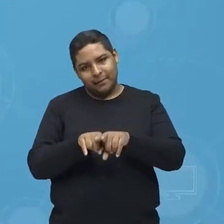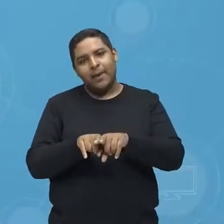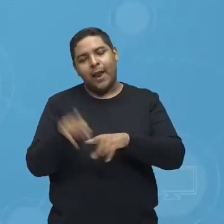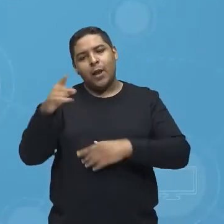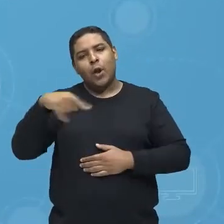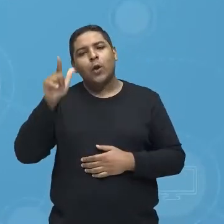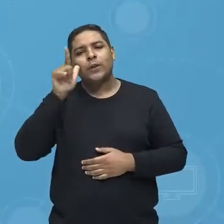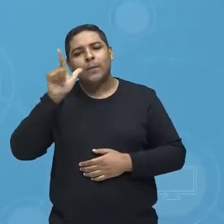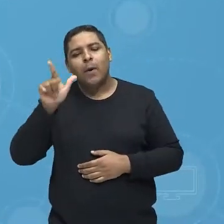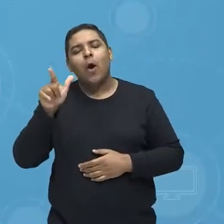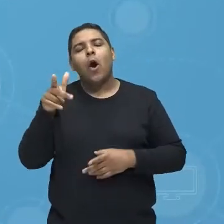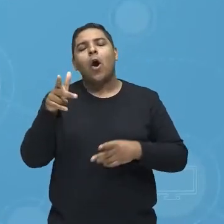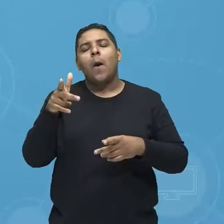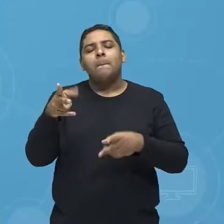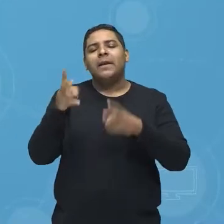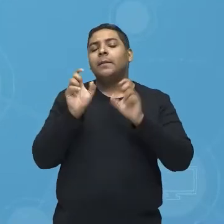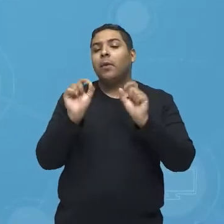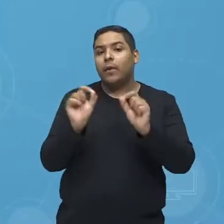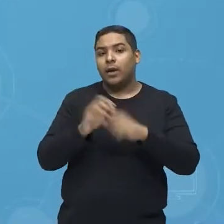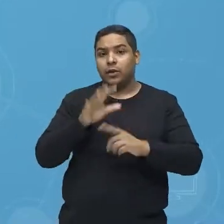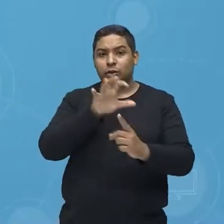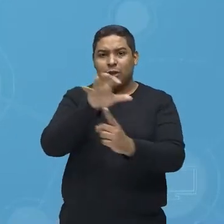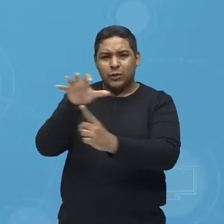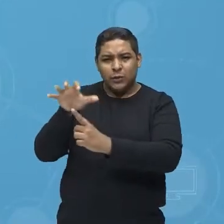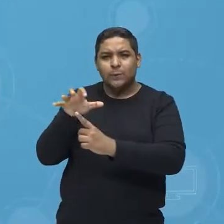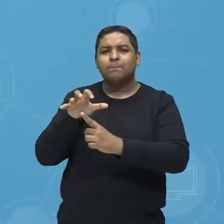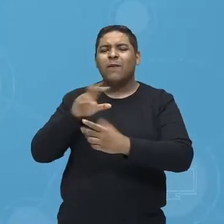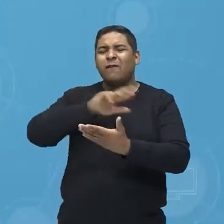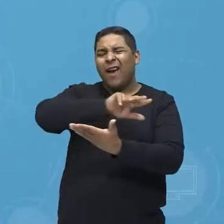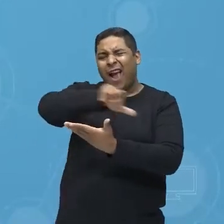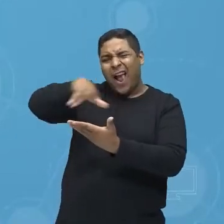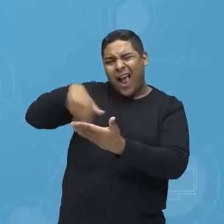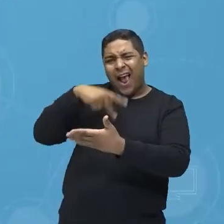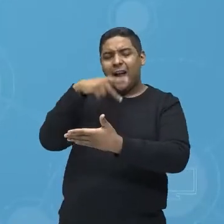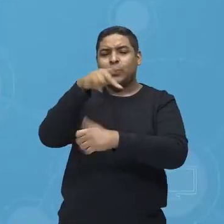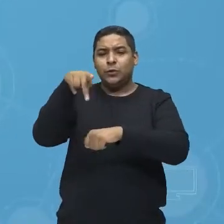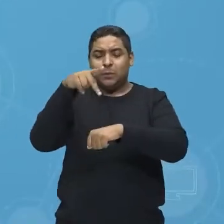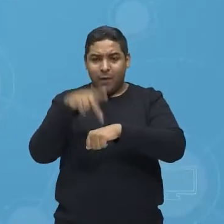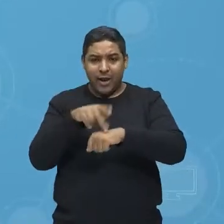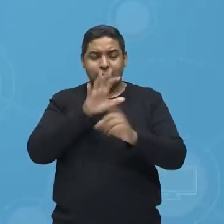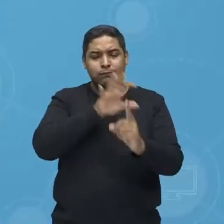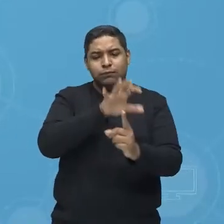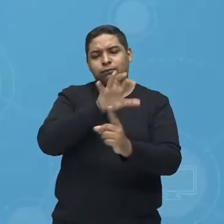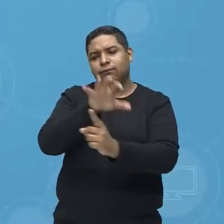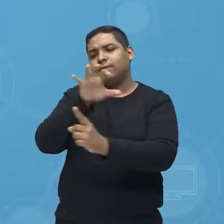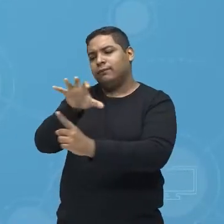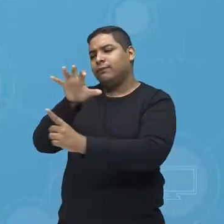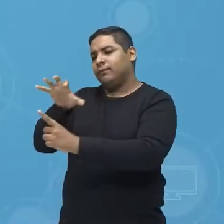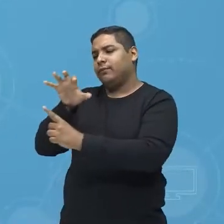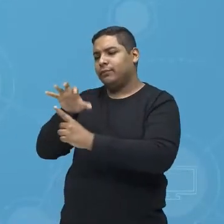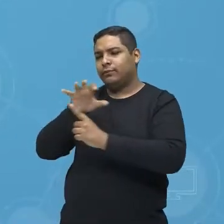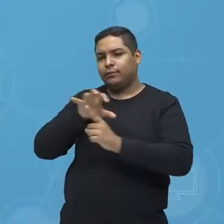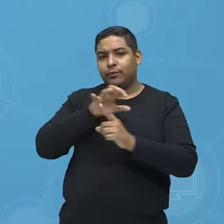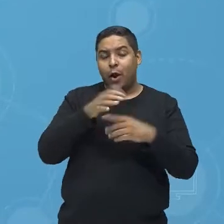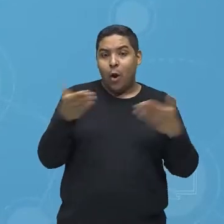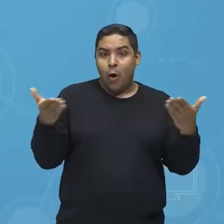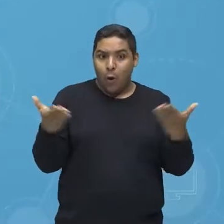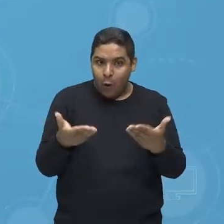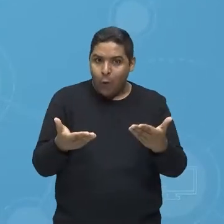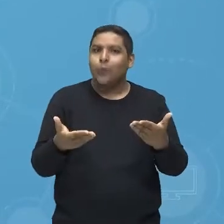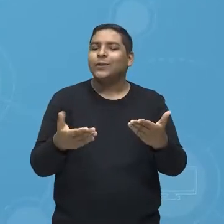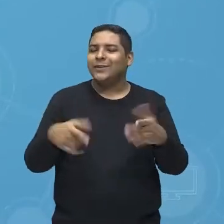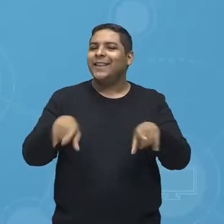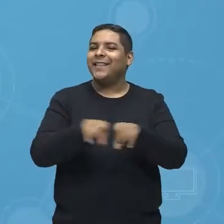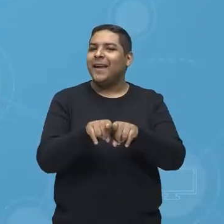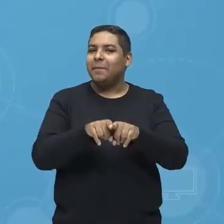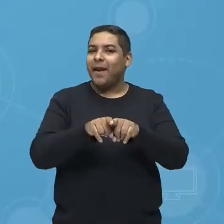os Estados Unidos acaba também influenciando bastante vários países aí do planeta e a gente observa hoje em dia também que a China